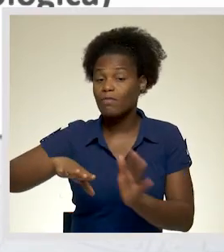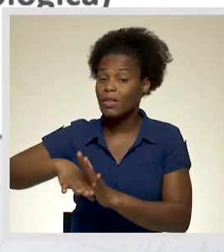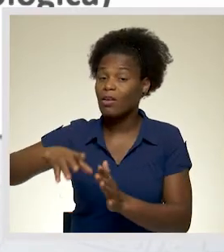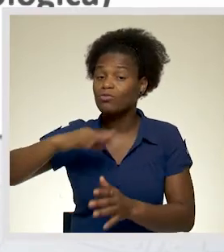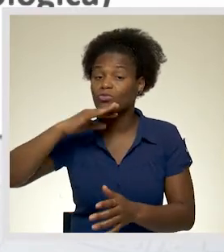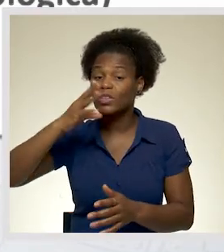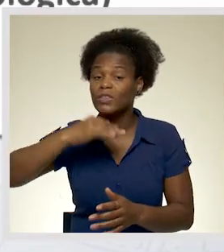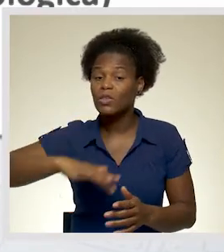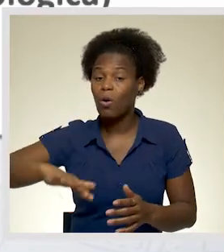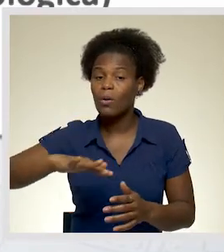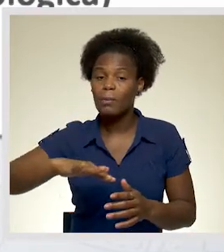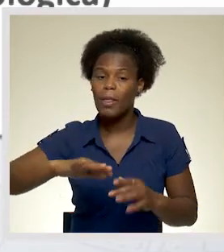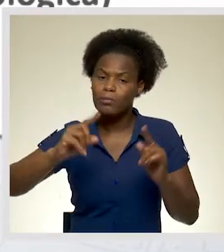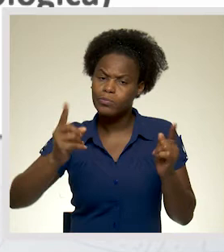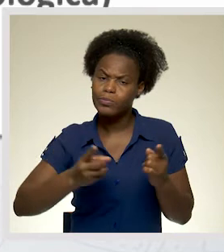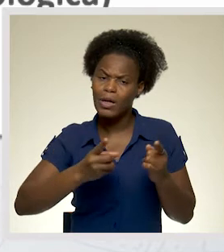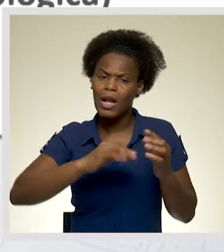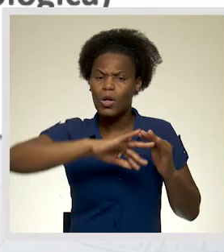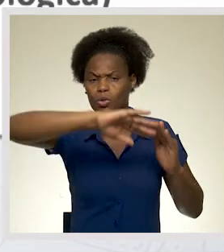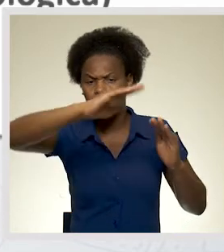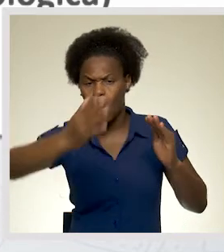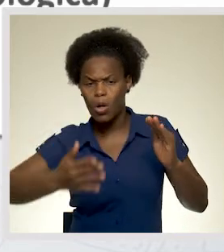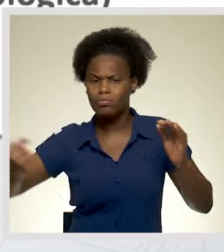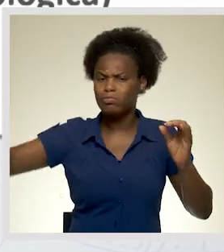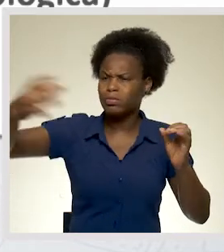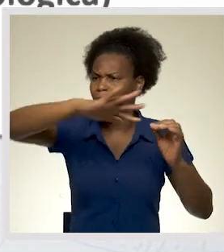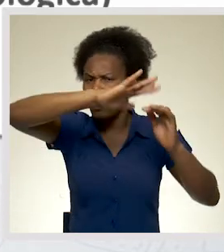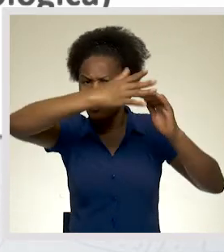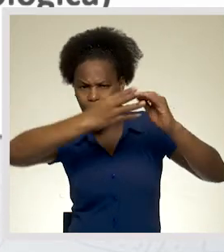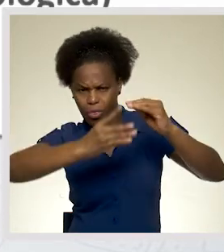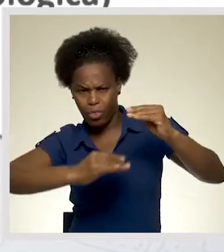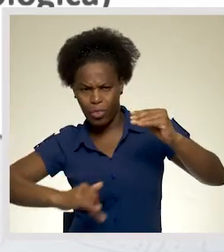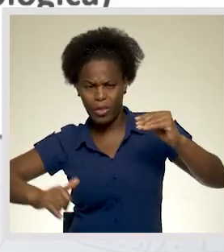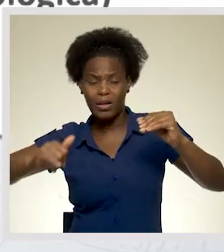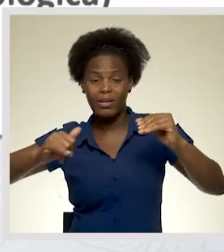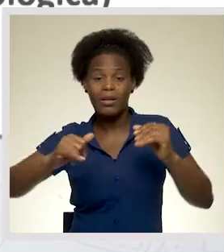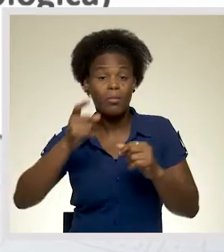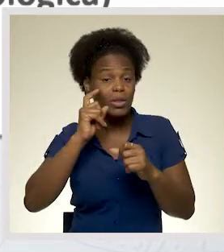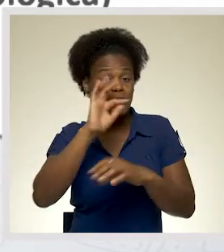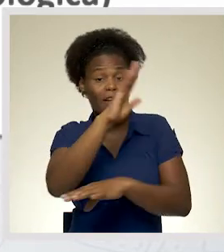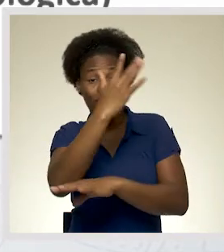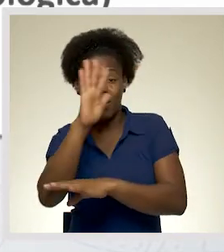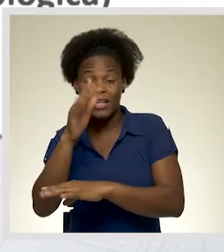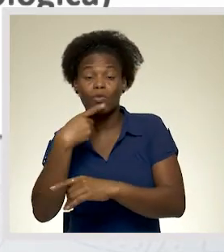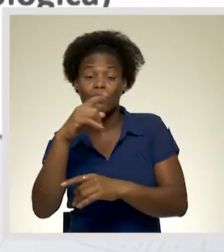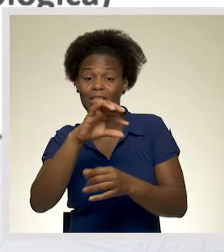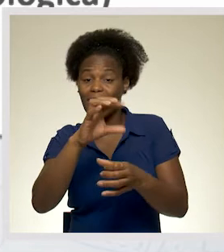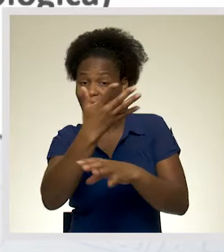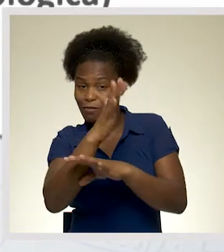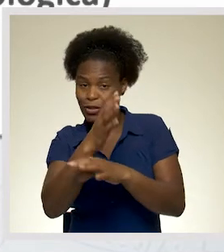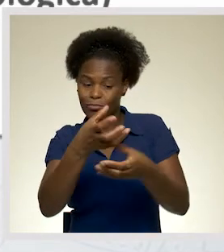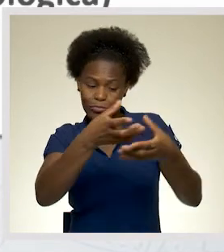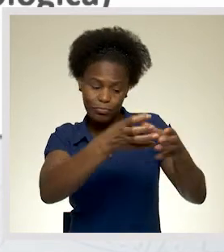e minimizar a erosão do solo. Preservar as florestas e fazer reflorestamento.